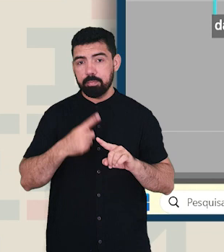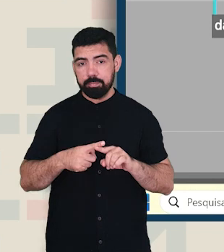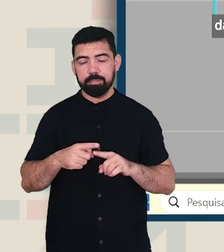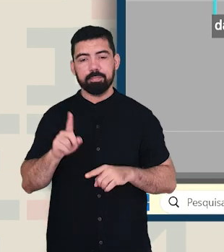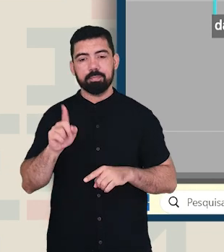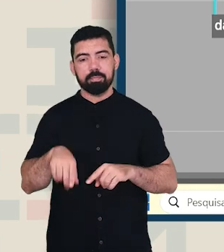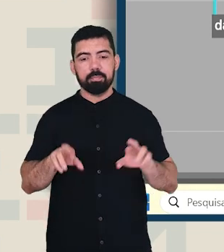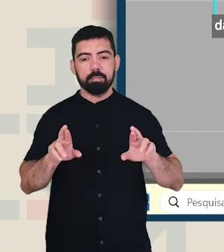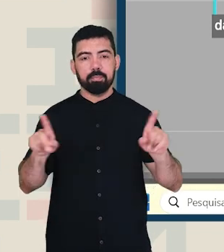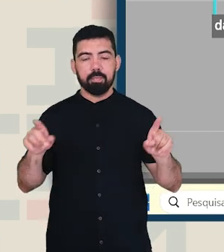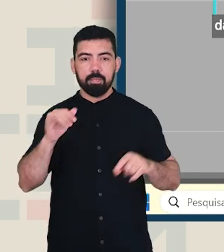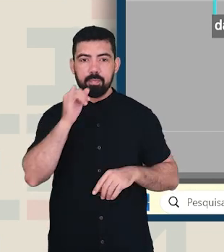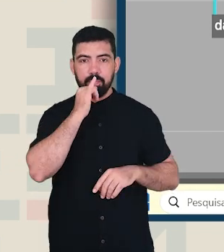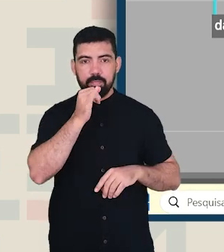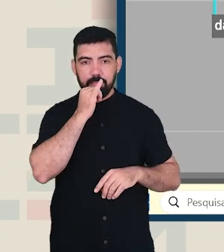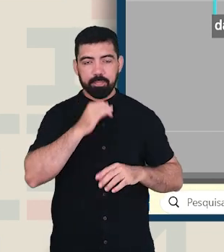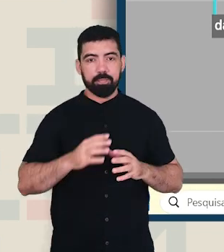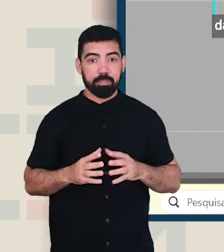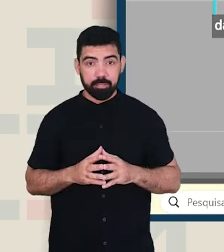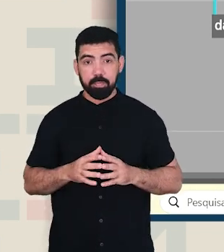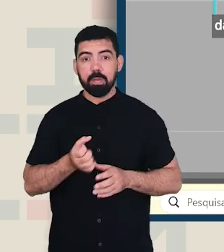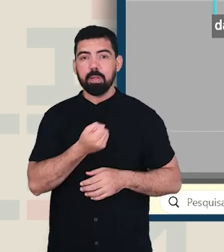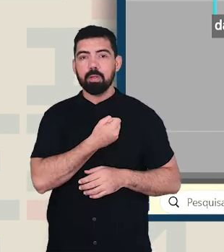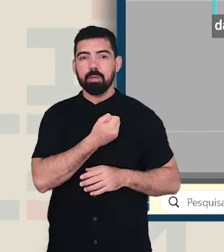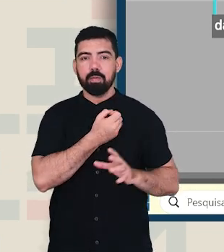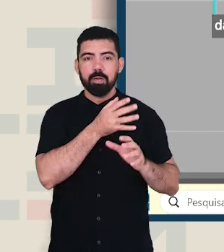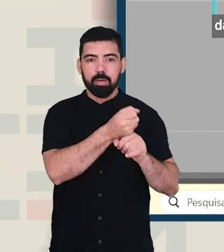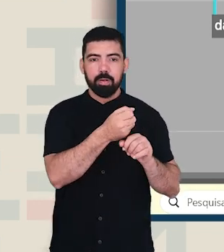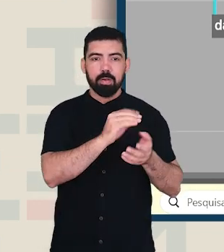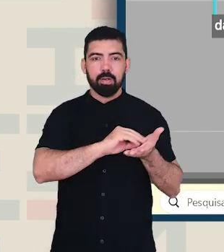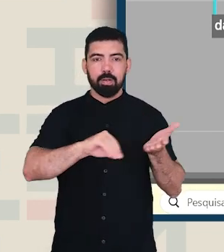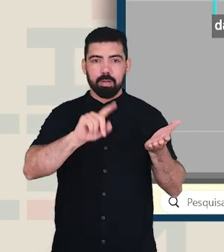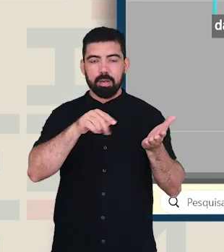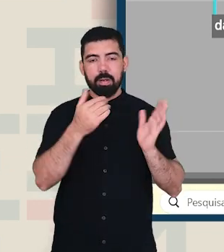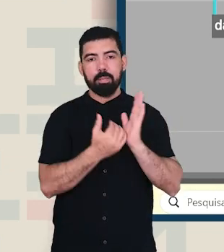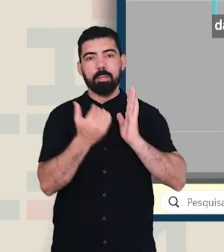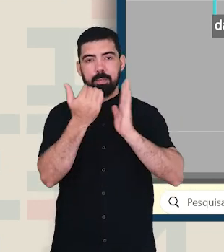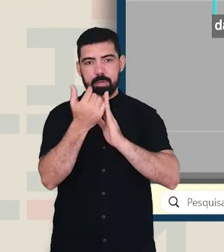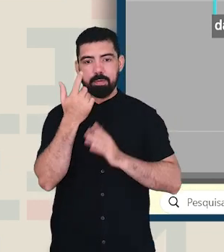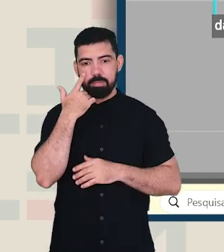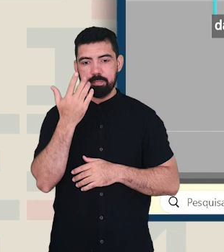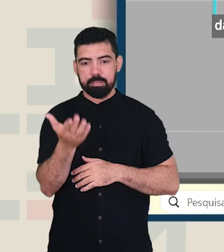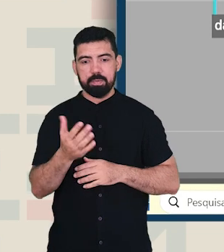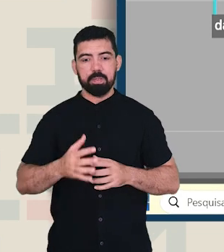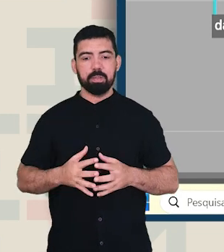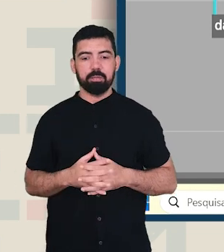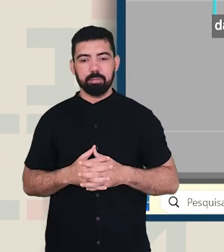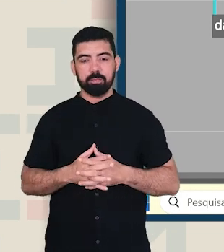diferença entre a soma e a resta desse número vai ser cada vez maior.